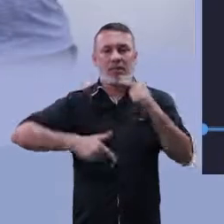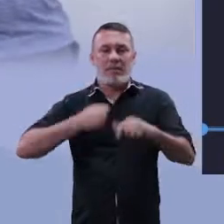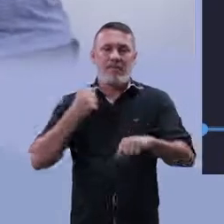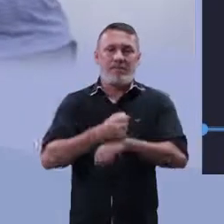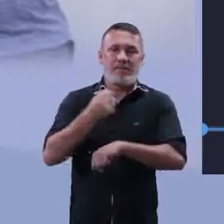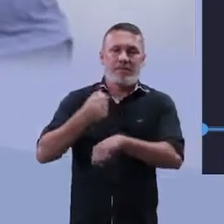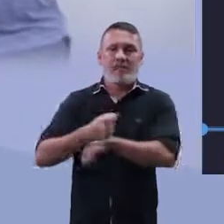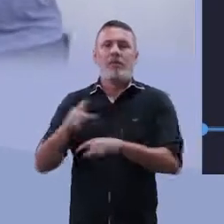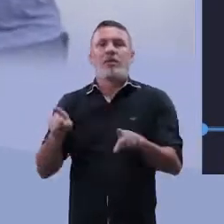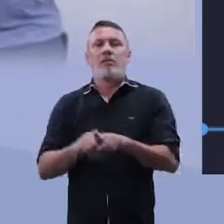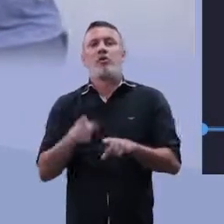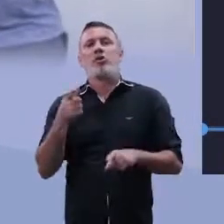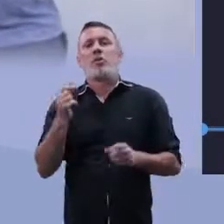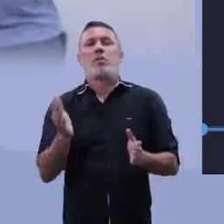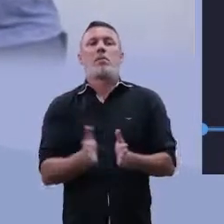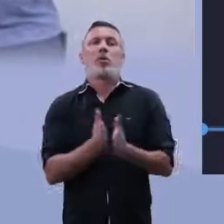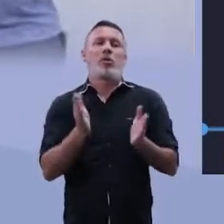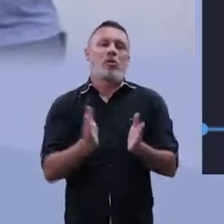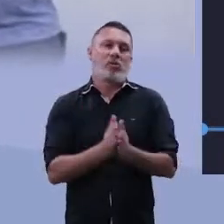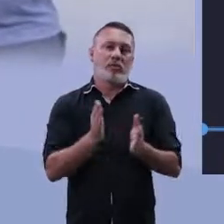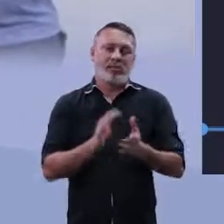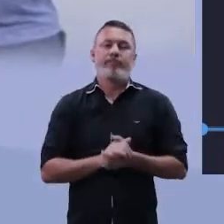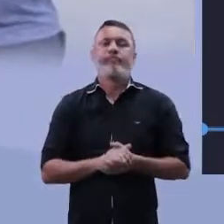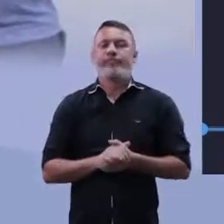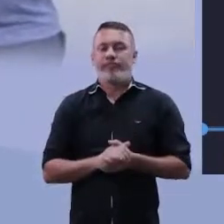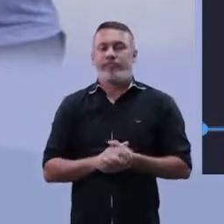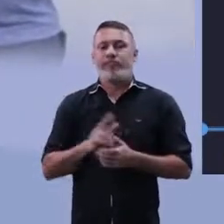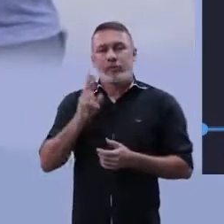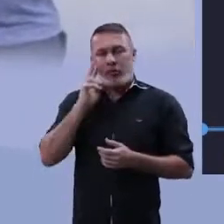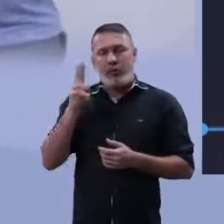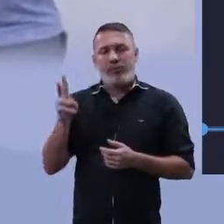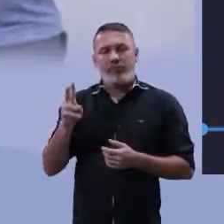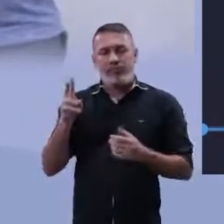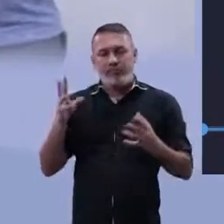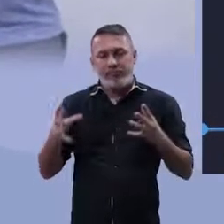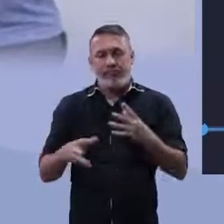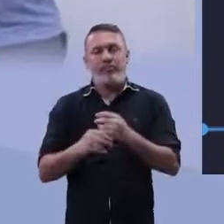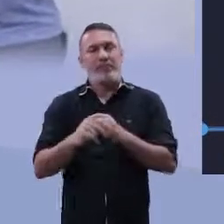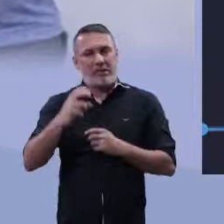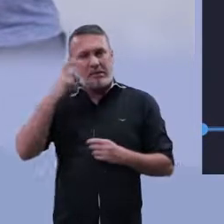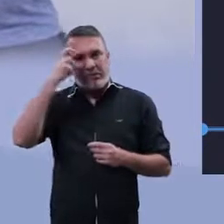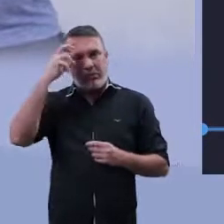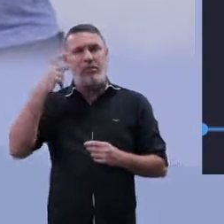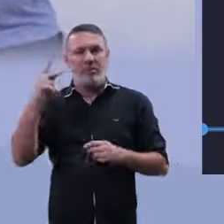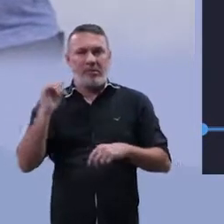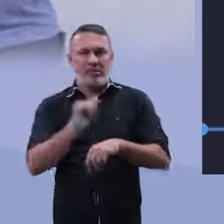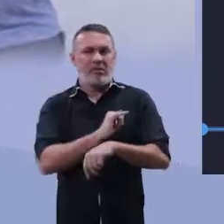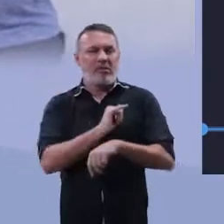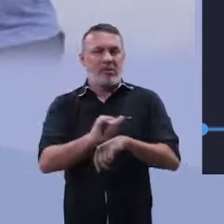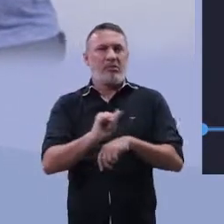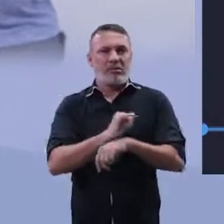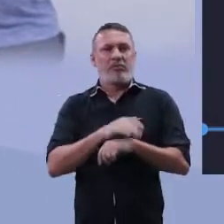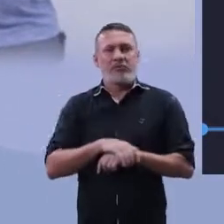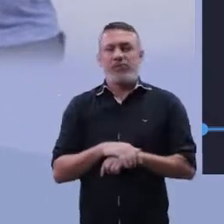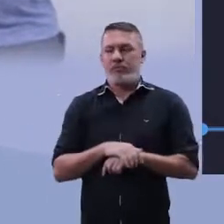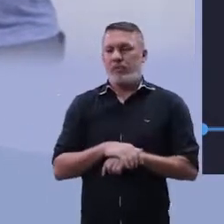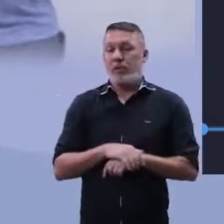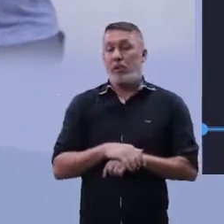de obra e a miséria. Olha que inteligente a estratégia que ele pensou